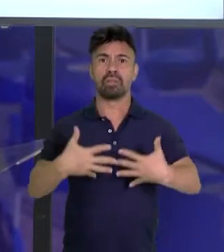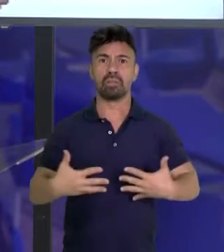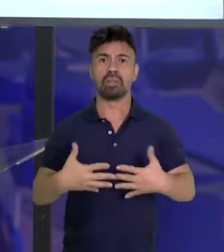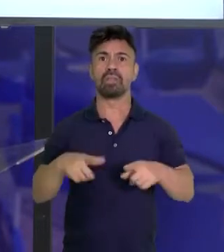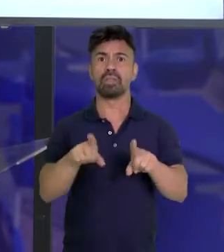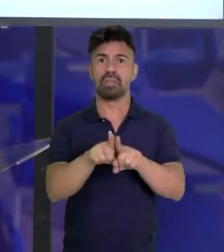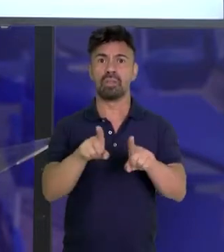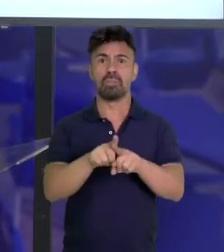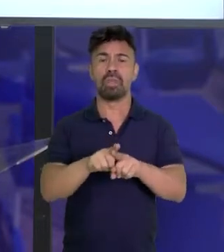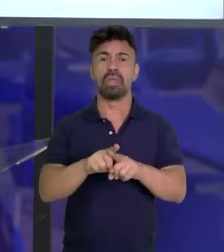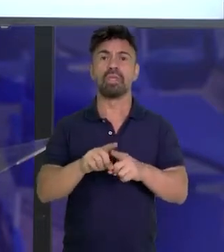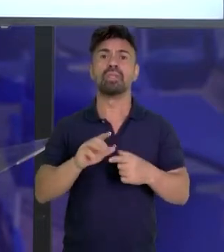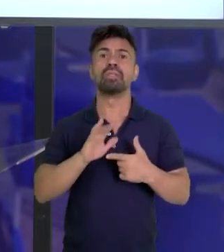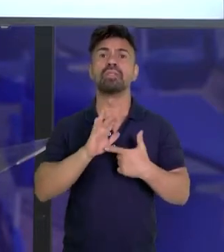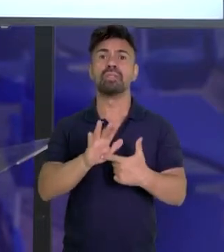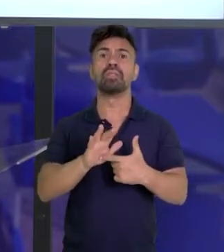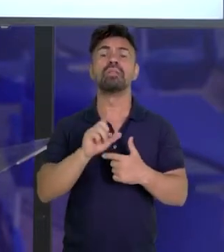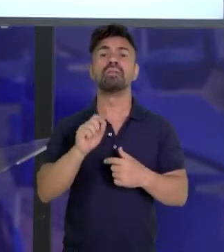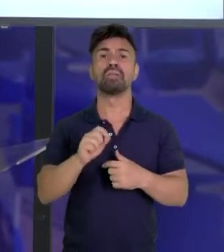que indicam um processo.